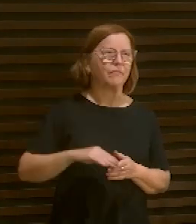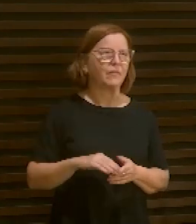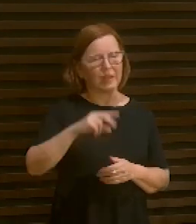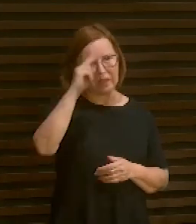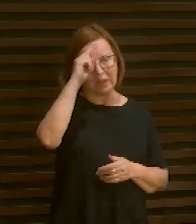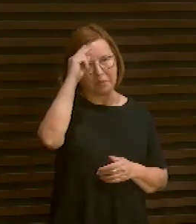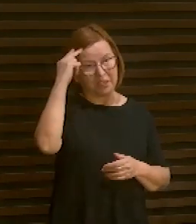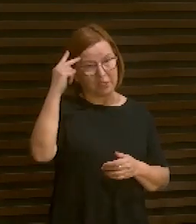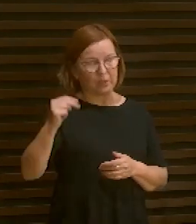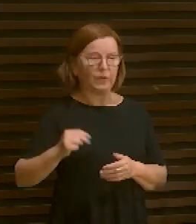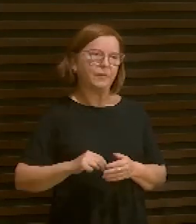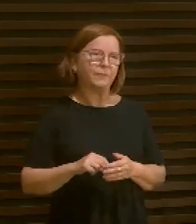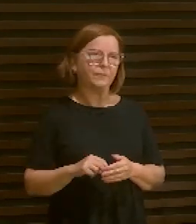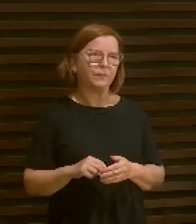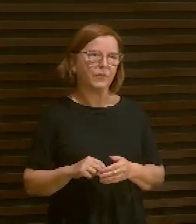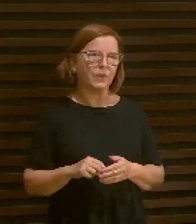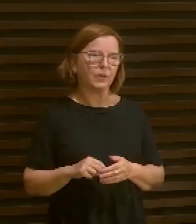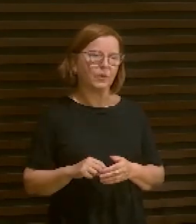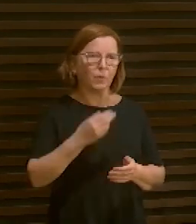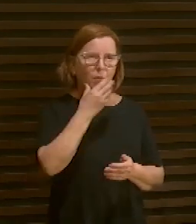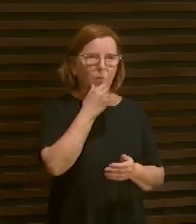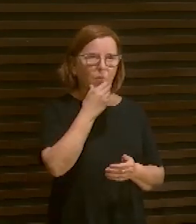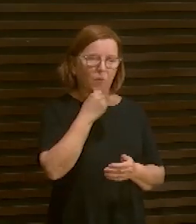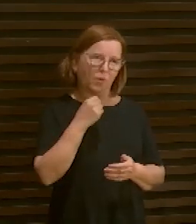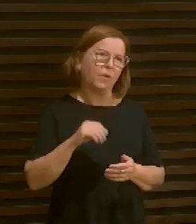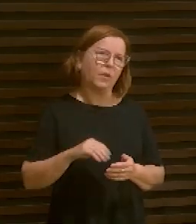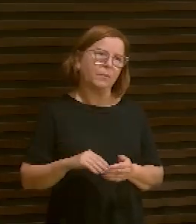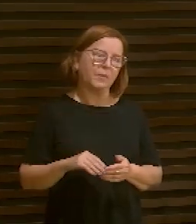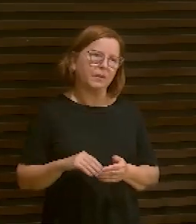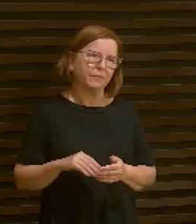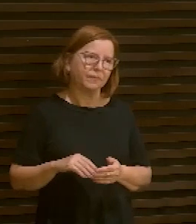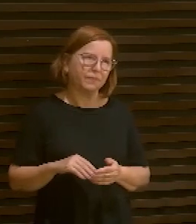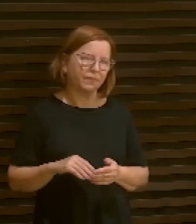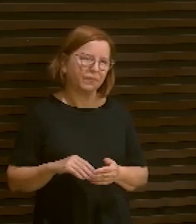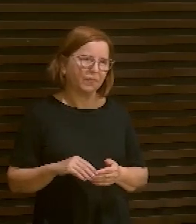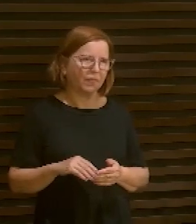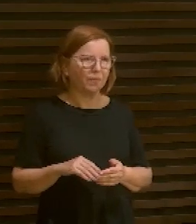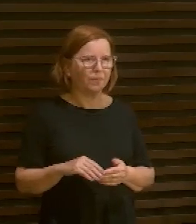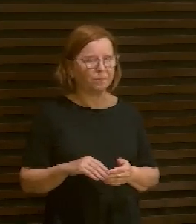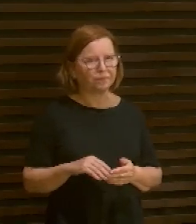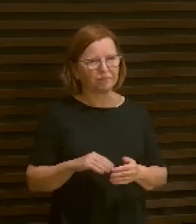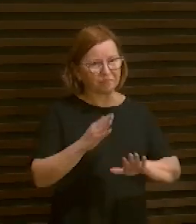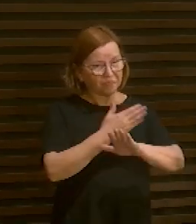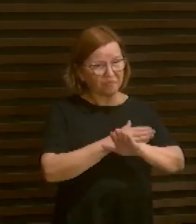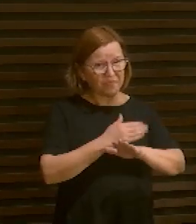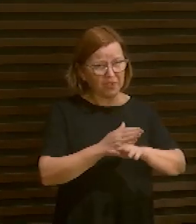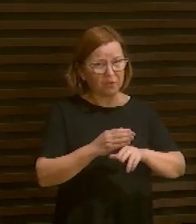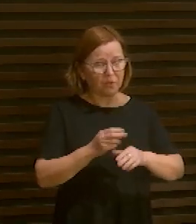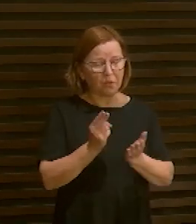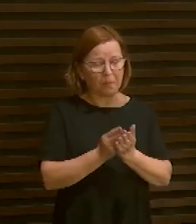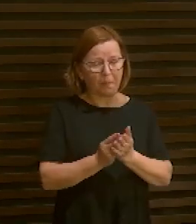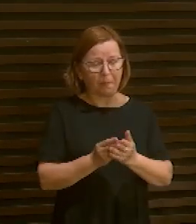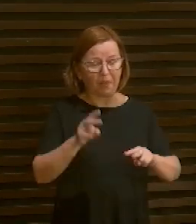de 90 tacadas para 74. E você